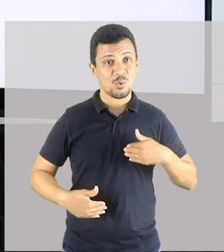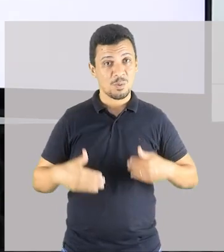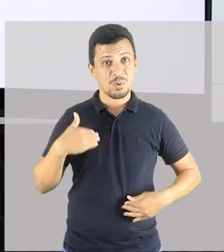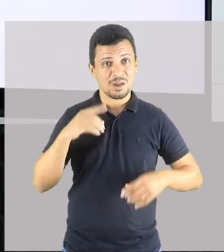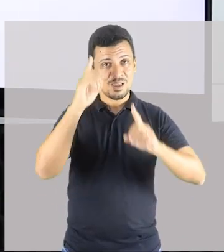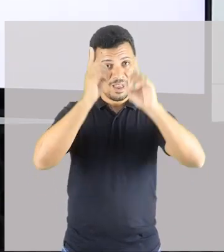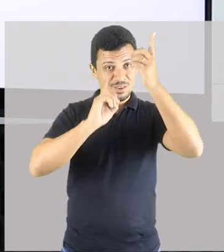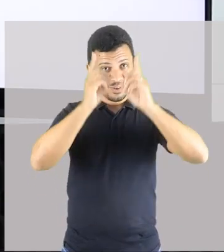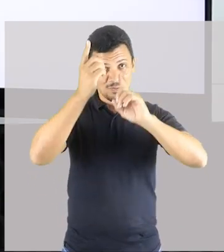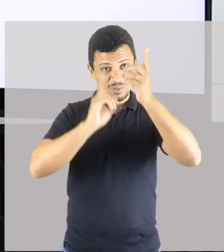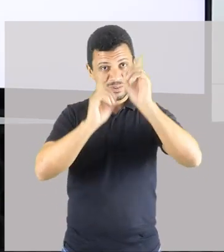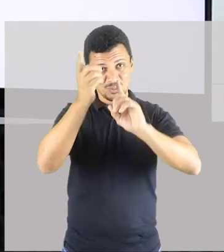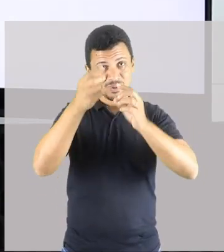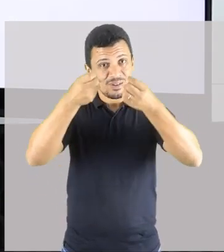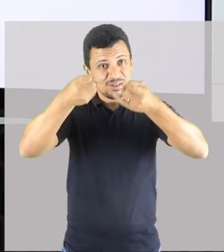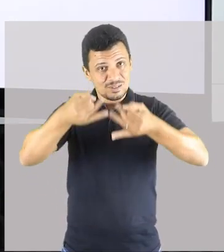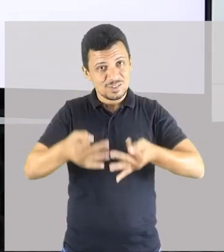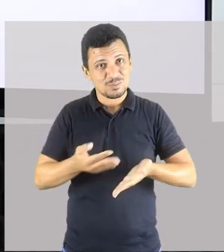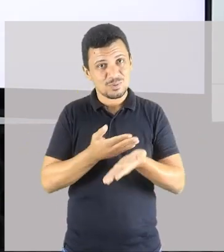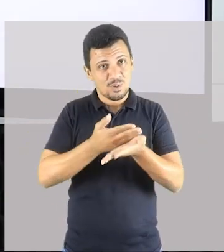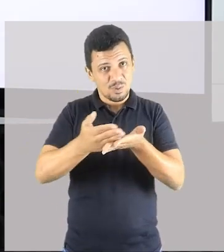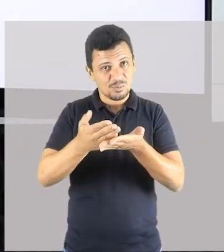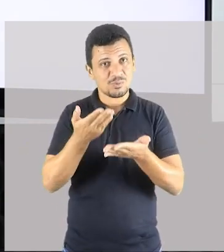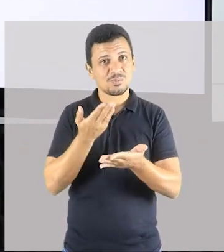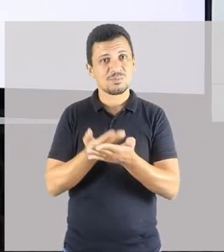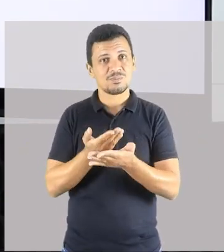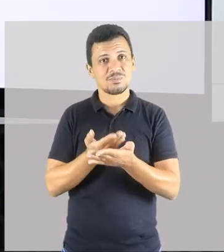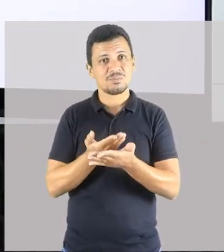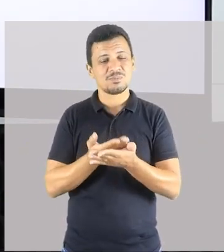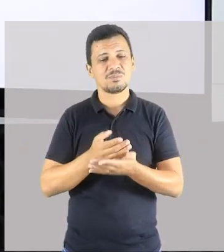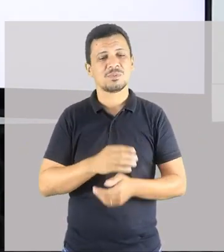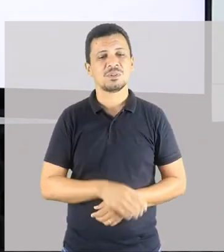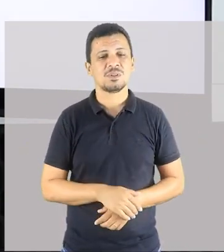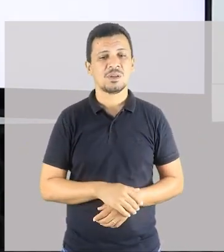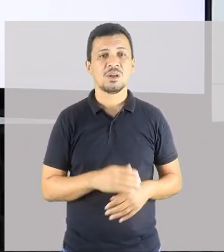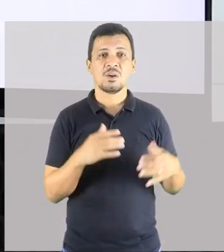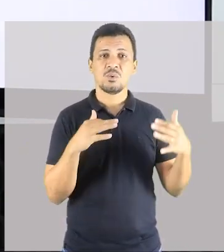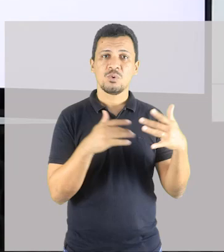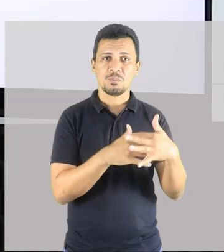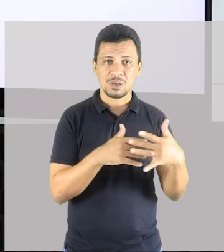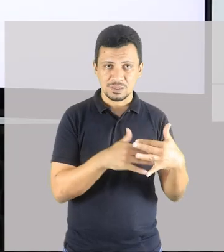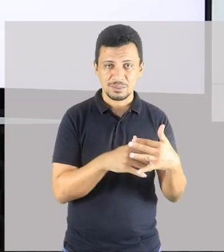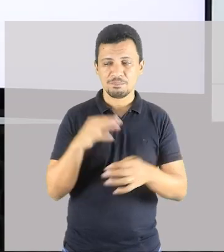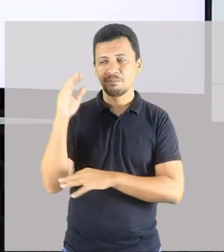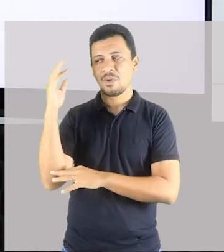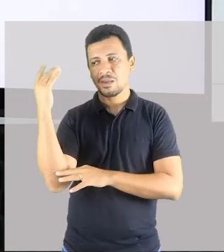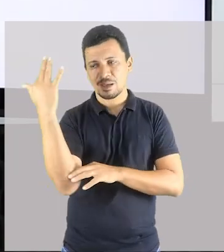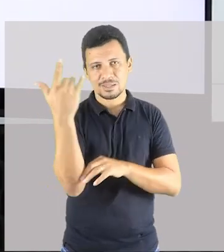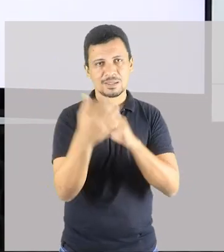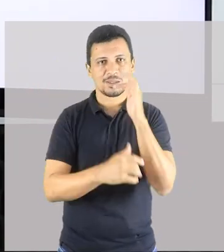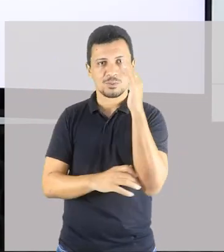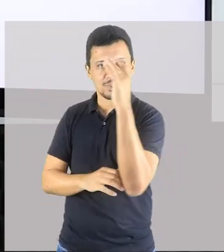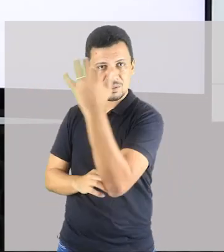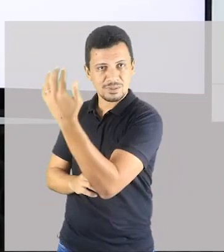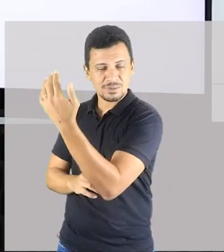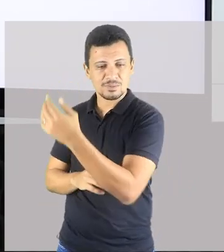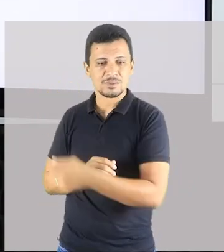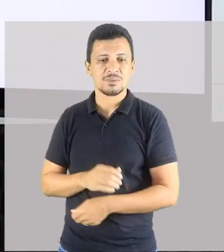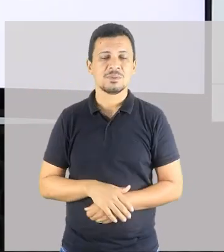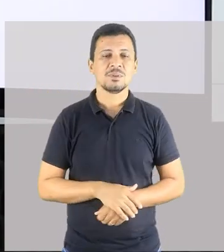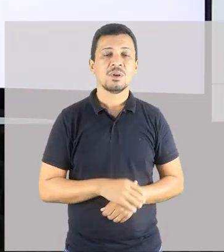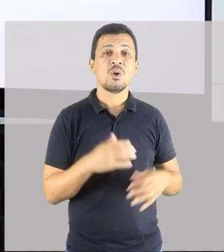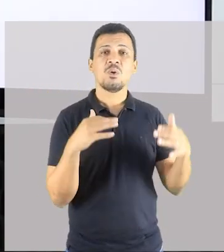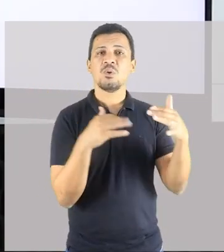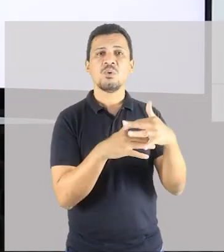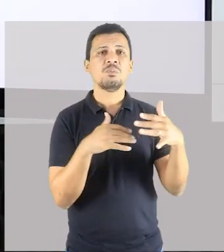de aventura, qual a gente falou no início da aula. Urbana e na natureza. A prática corporal de